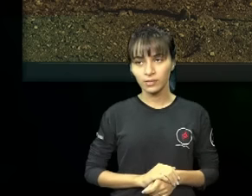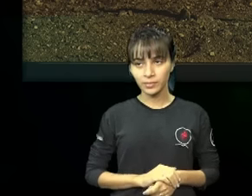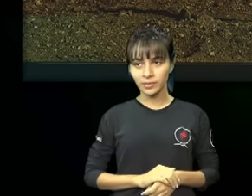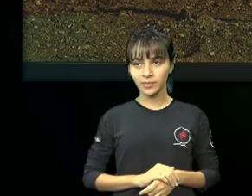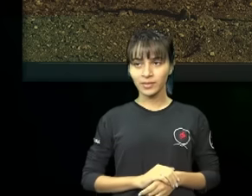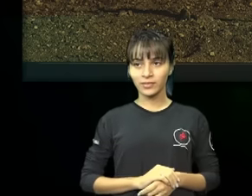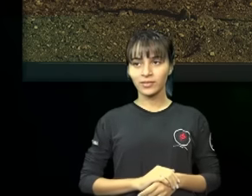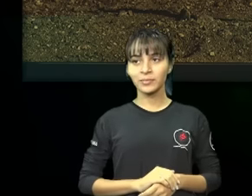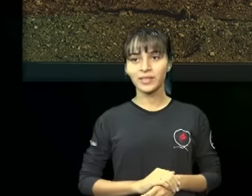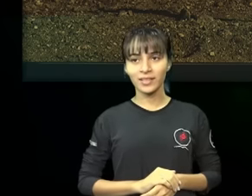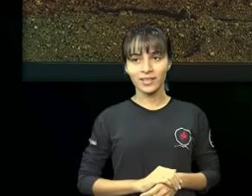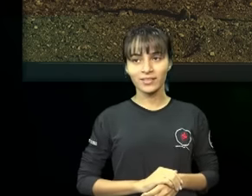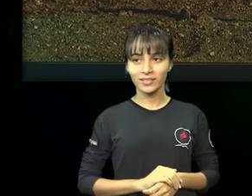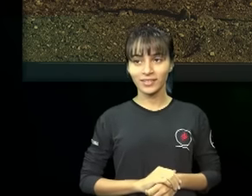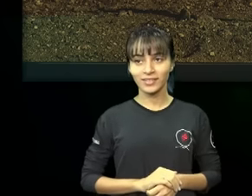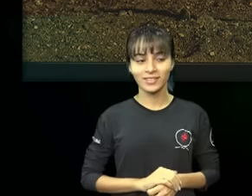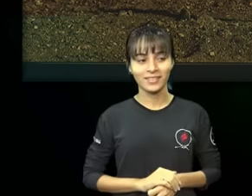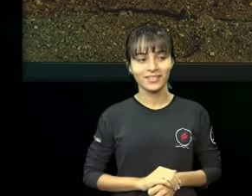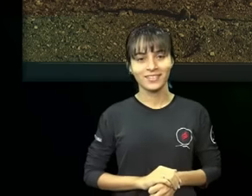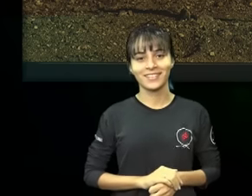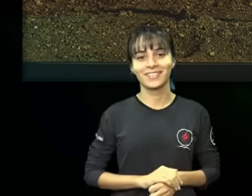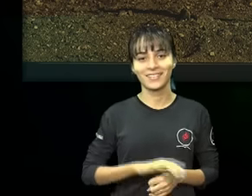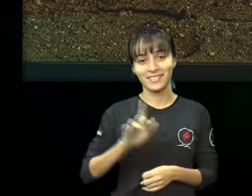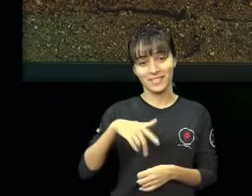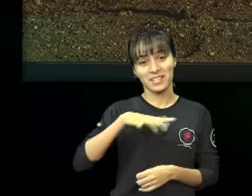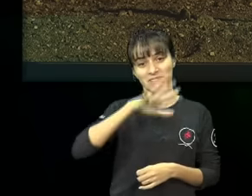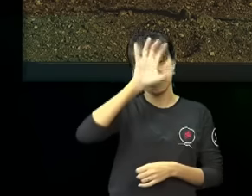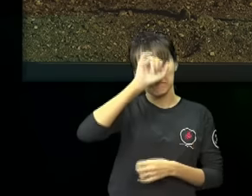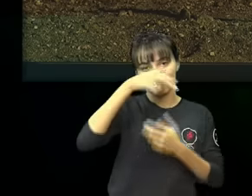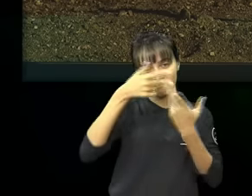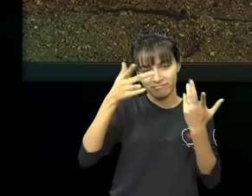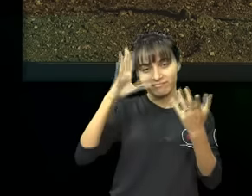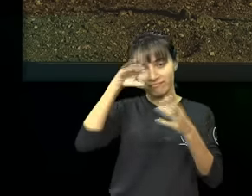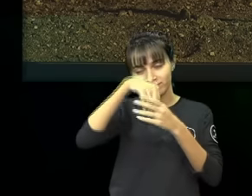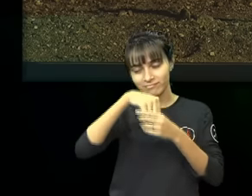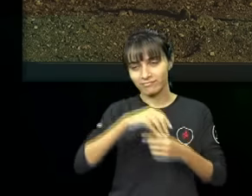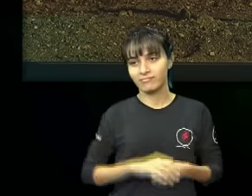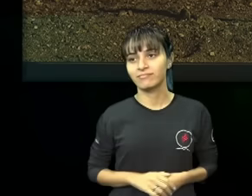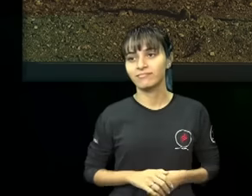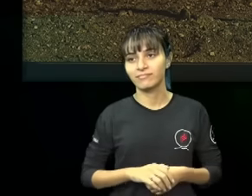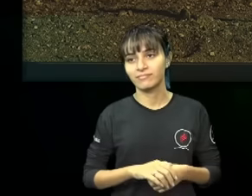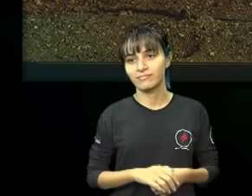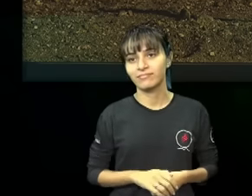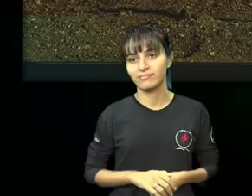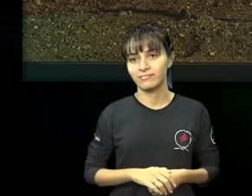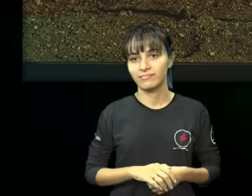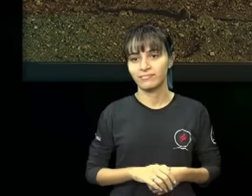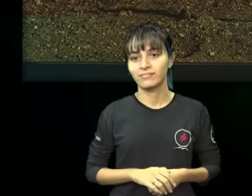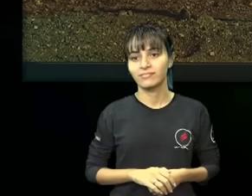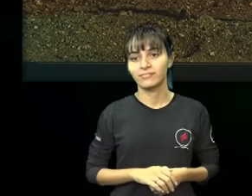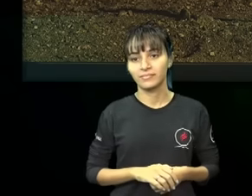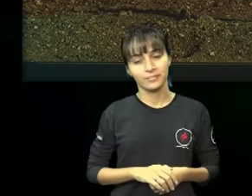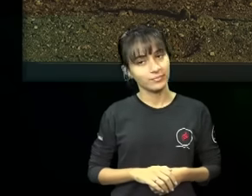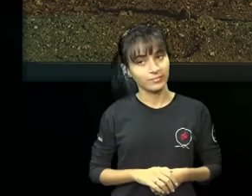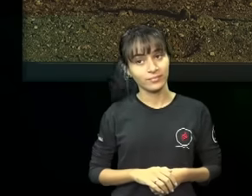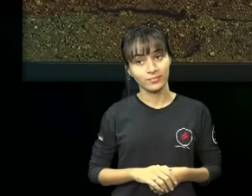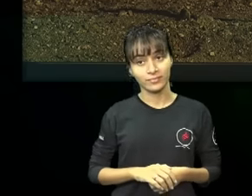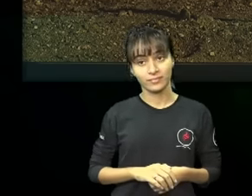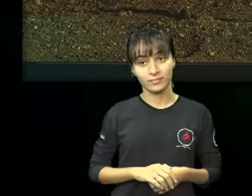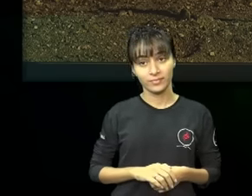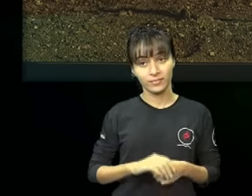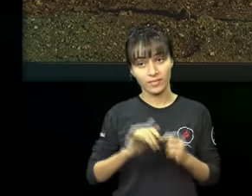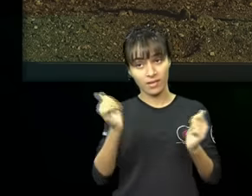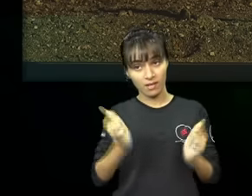ó aos feiticeiros só falar Preciso explicar e não né olha aí de novo os idólatras